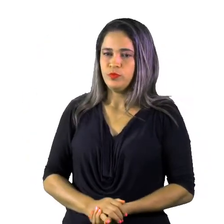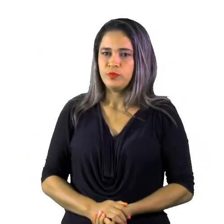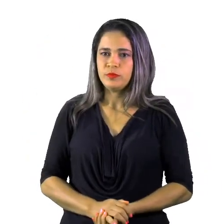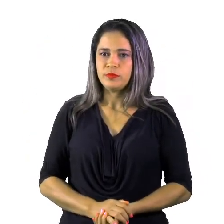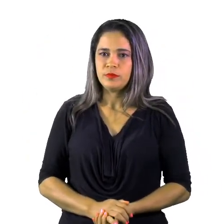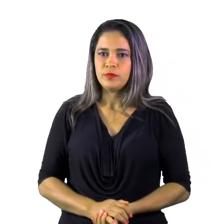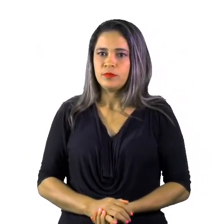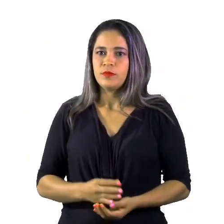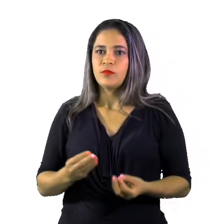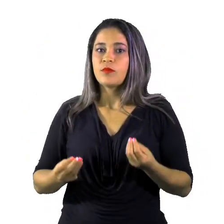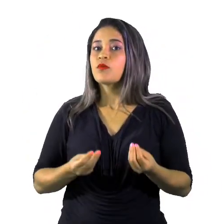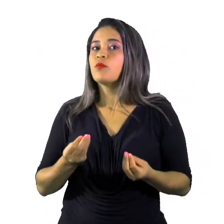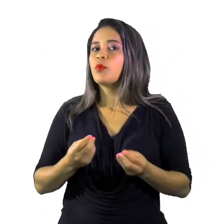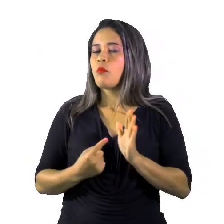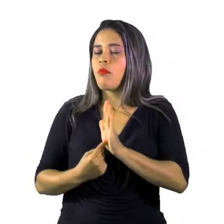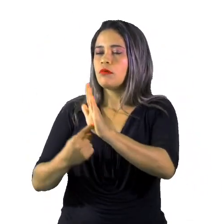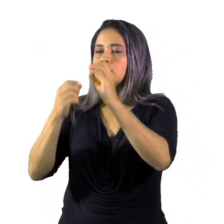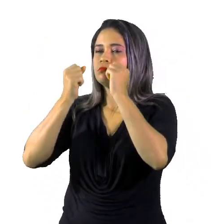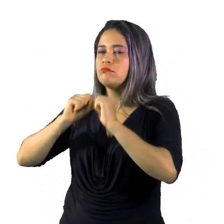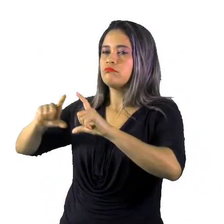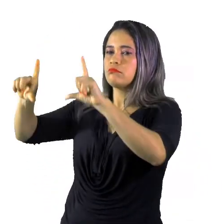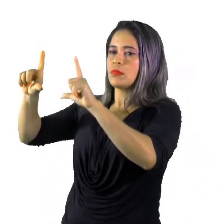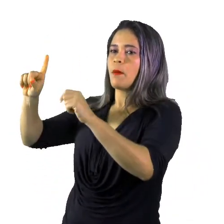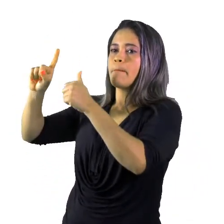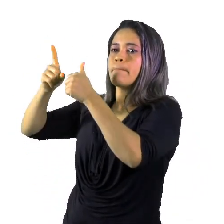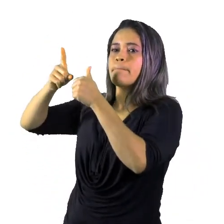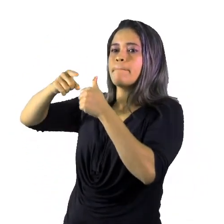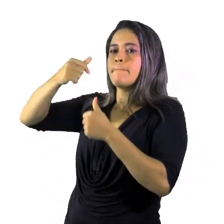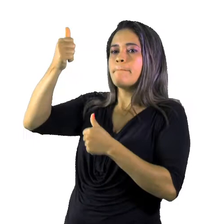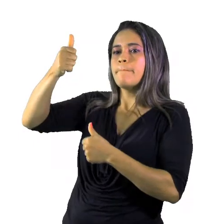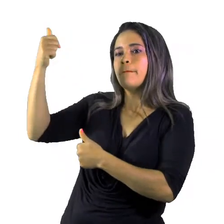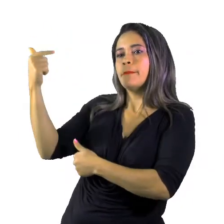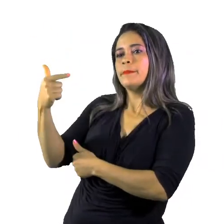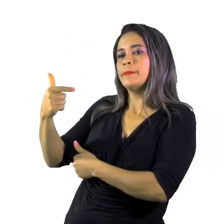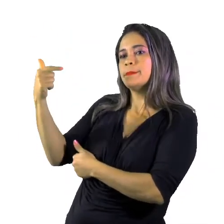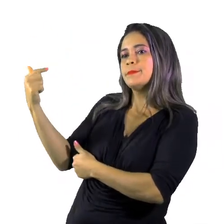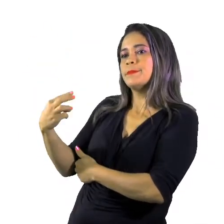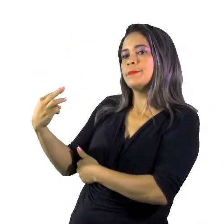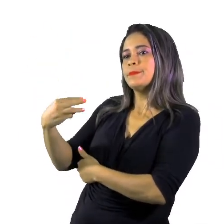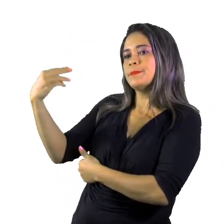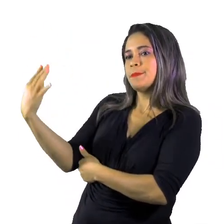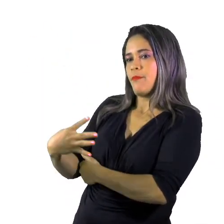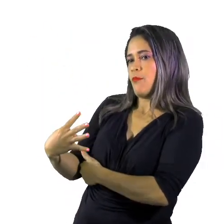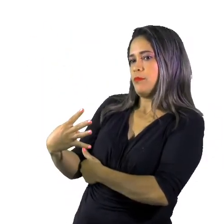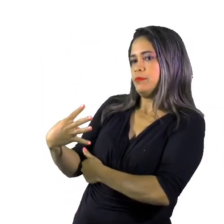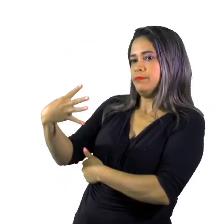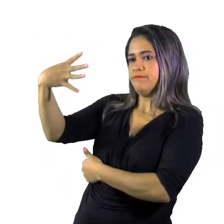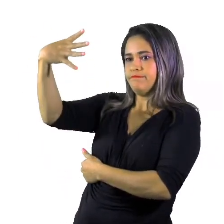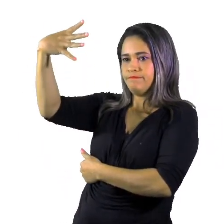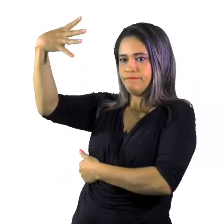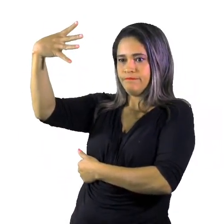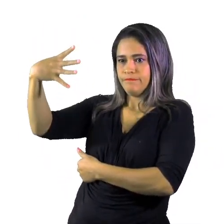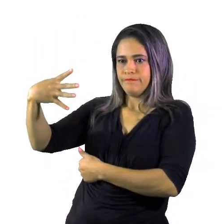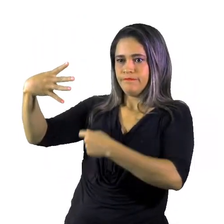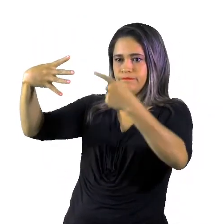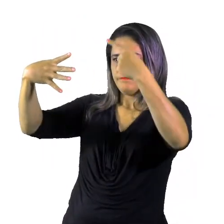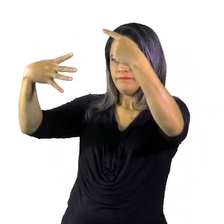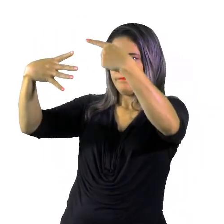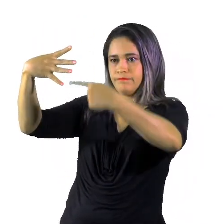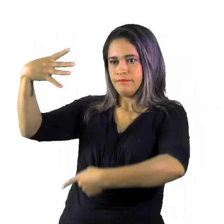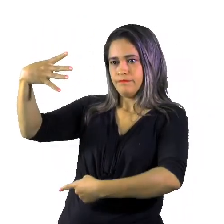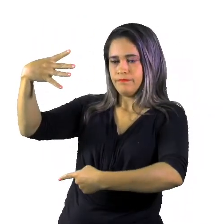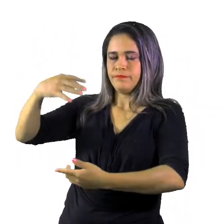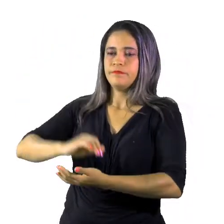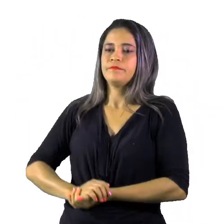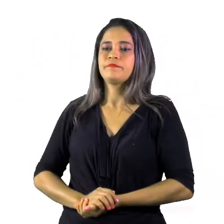Como eu mostro aqui no slide, tá? Primeira revolução industrial, segunda, terceira e quarta. Então são 4 períodos.